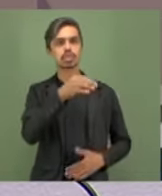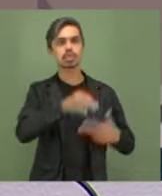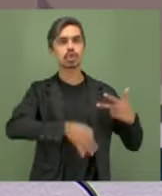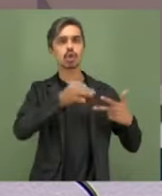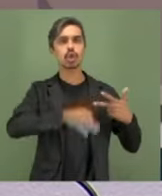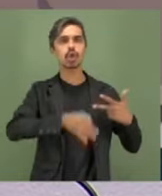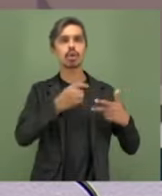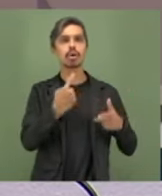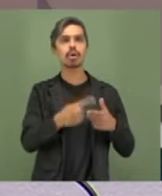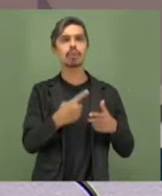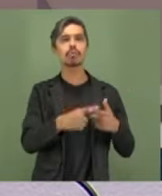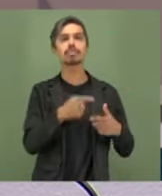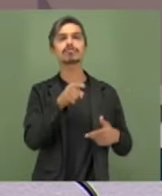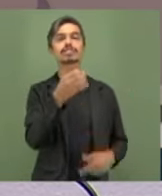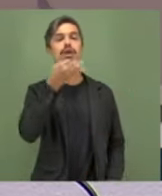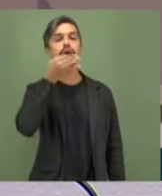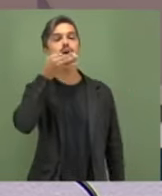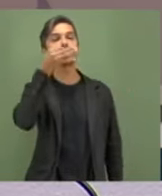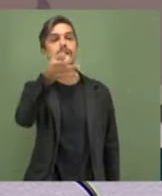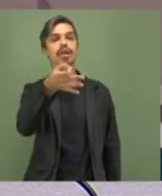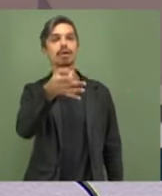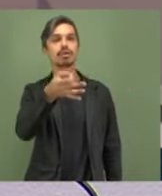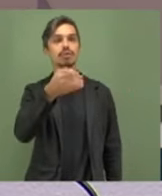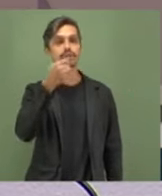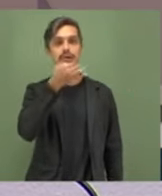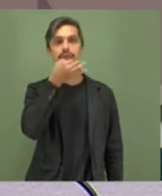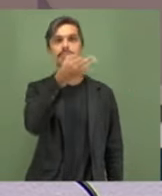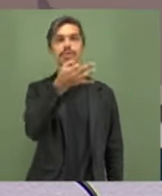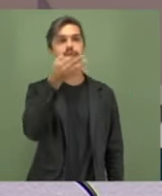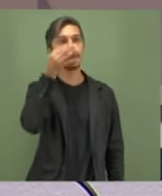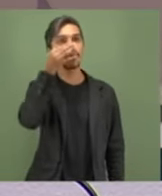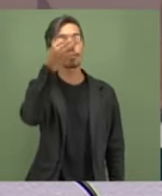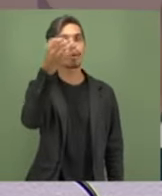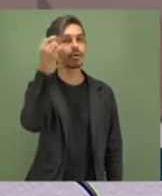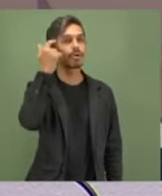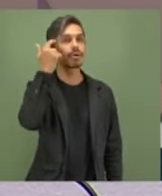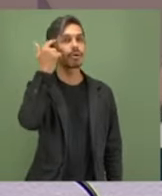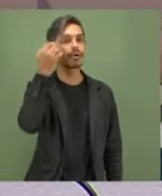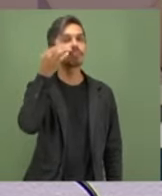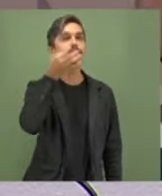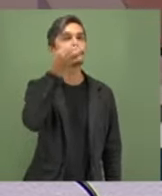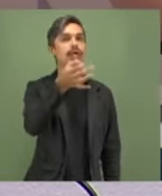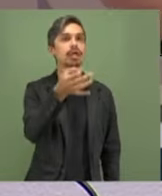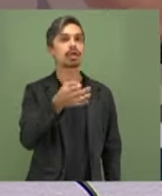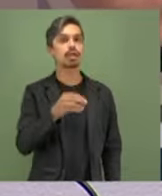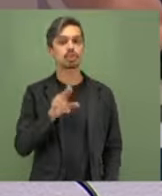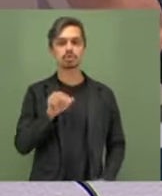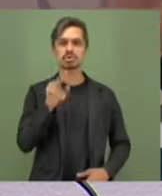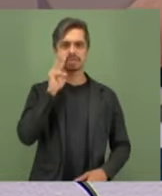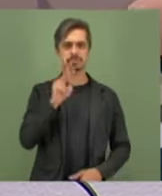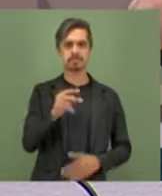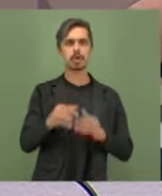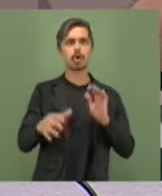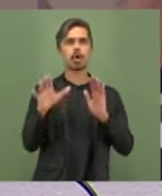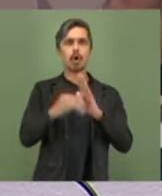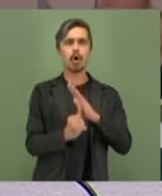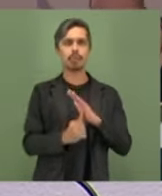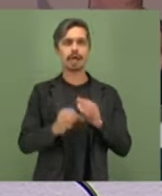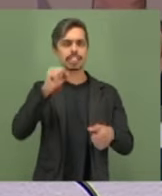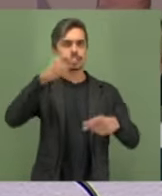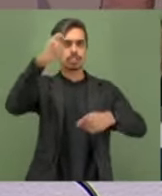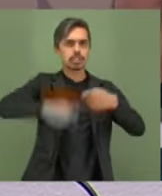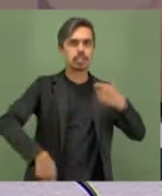sua opinião. Pelo que eles dizem pela boca e pelo que eles pensam. Nunca os vi roubar, nunca os vi estuprar ninguém, nunca os vi